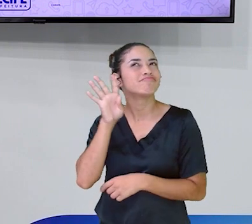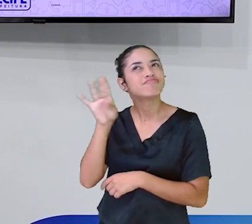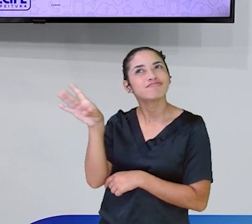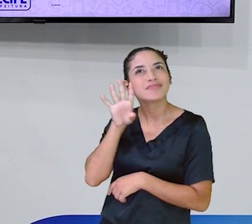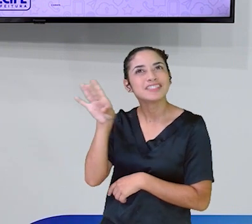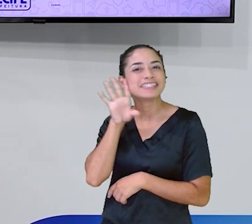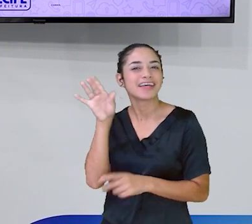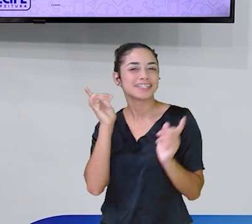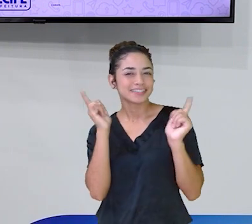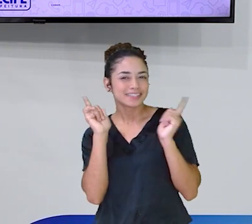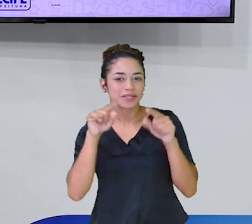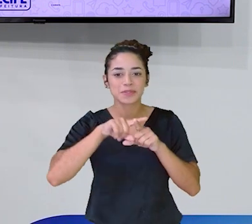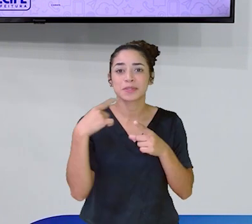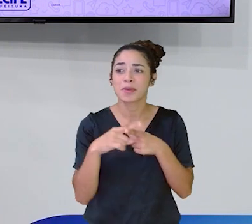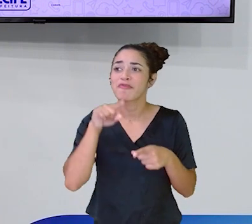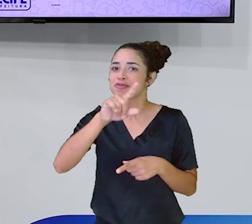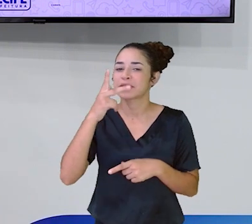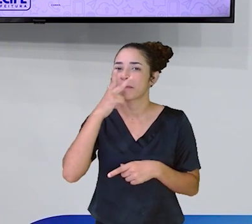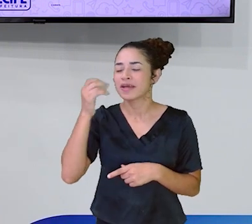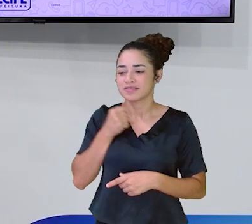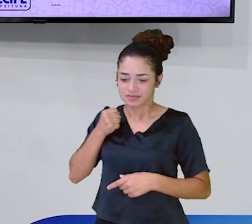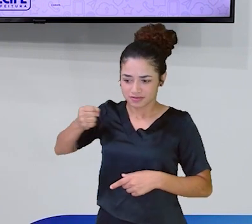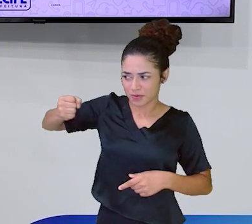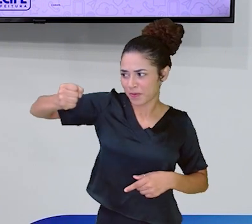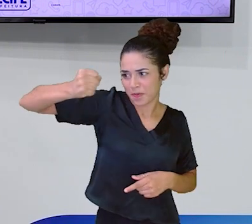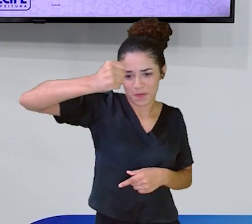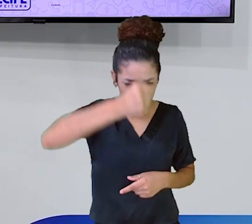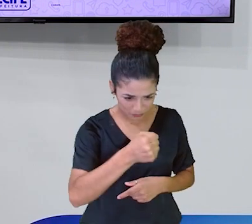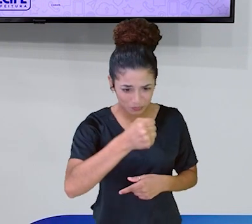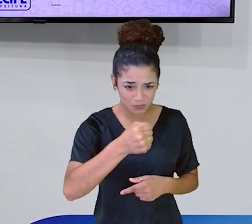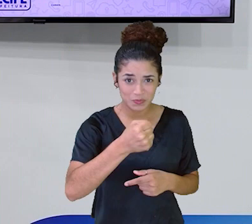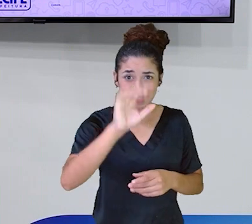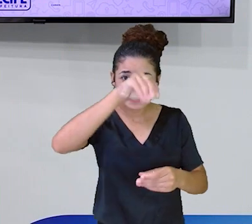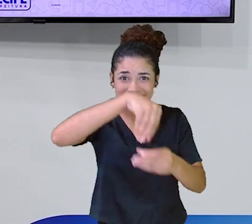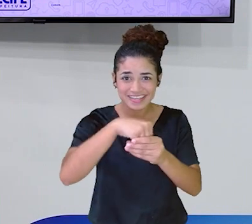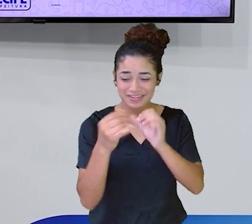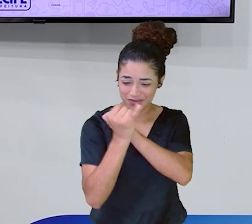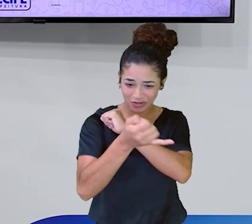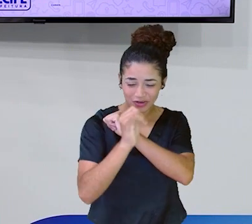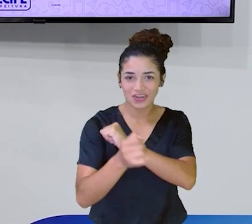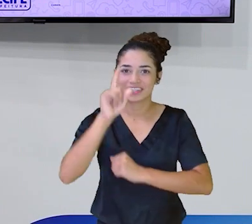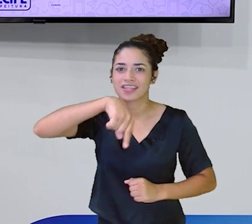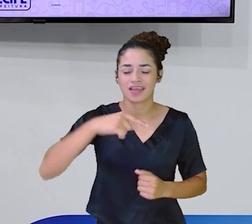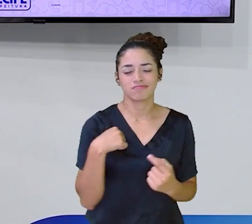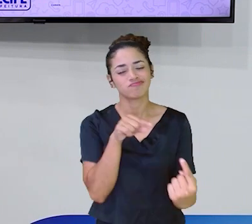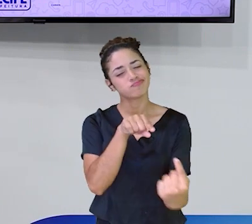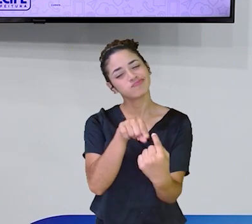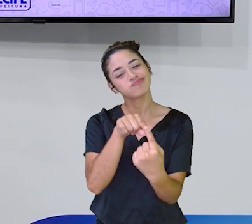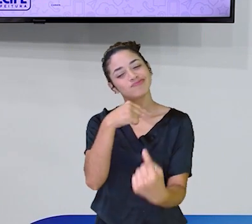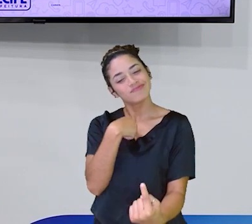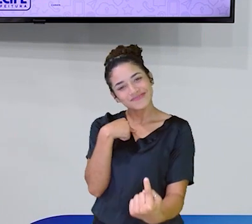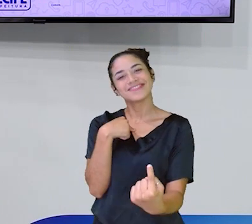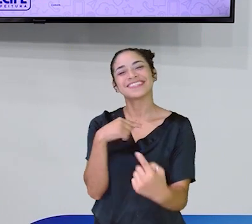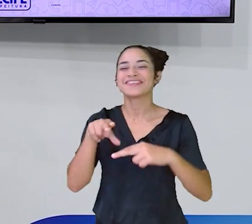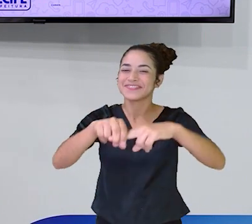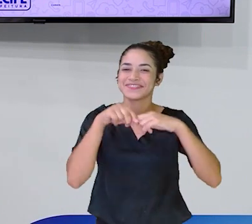pensando, envolver você ali na crônica. E isso também tem a questão da identificação. Por isso que